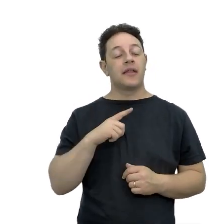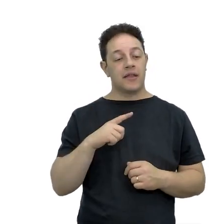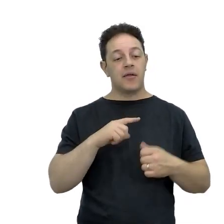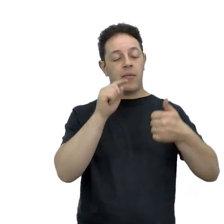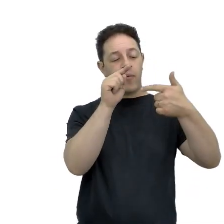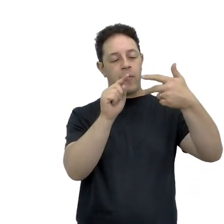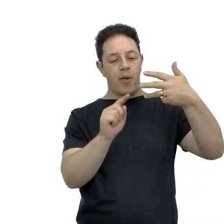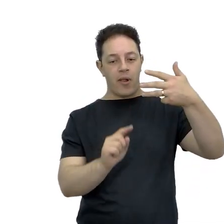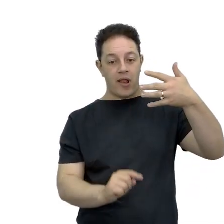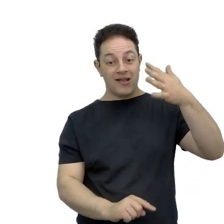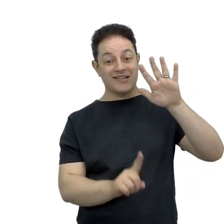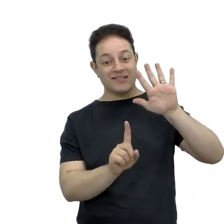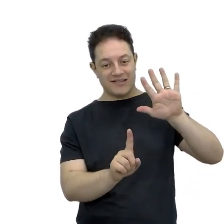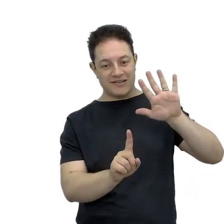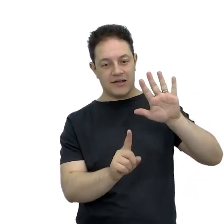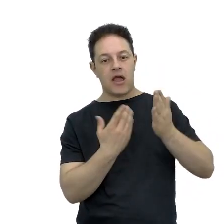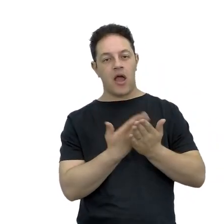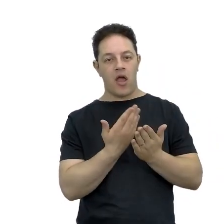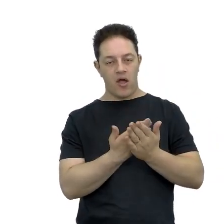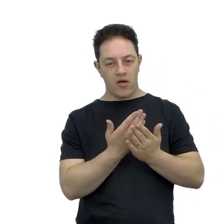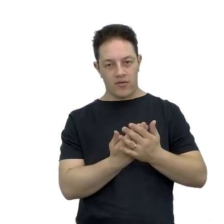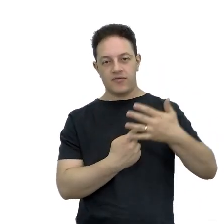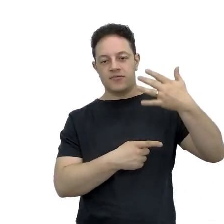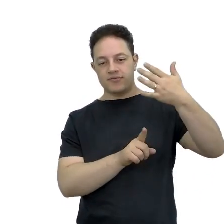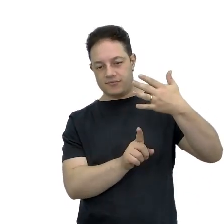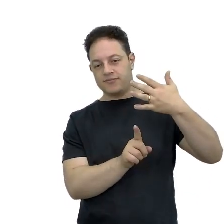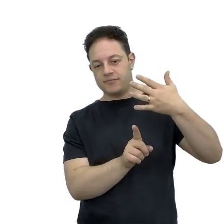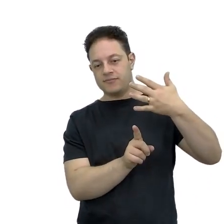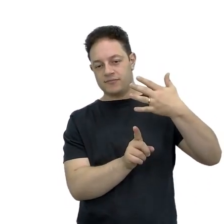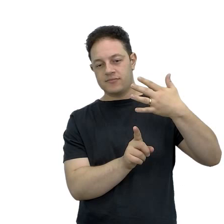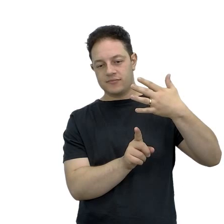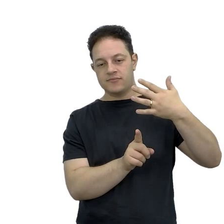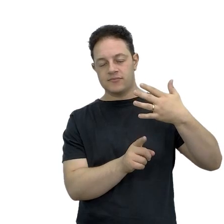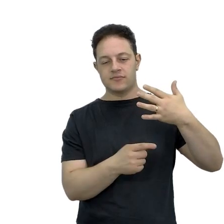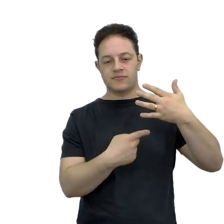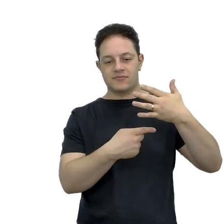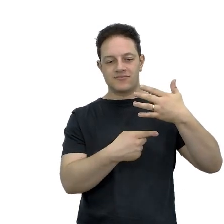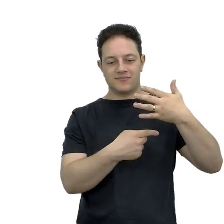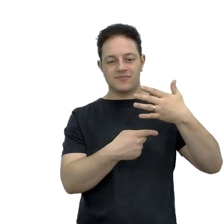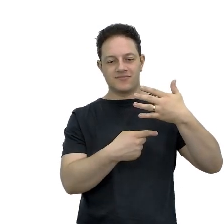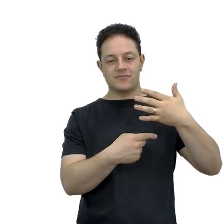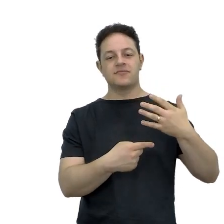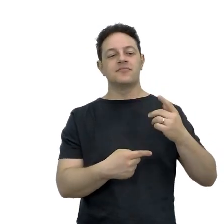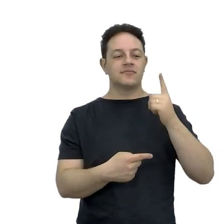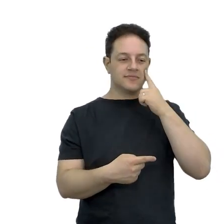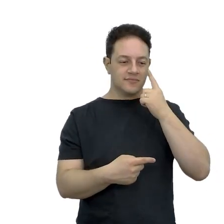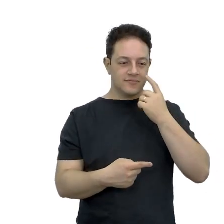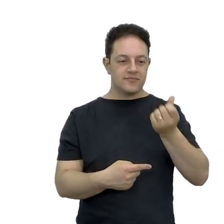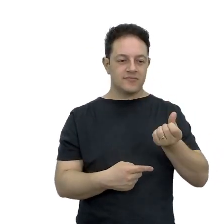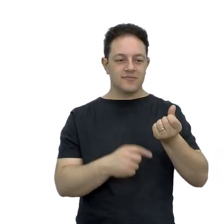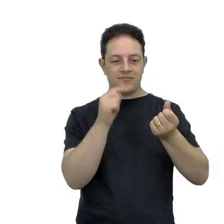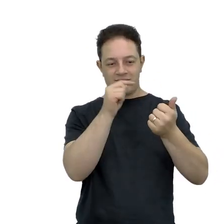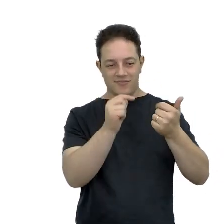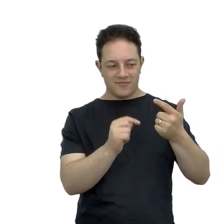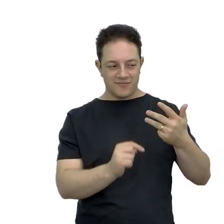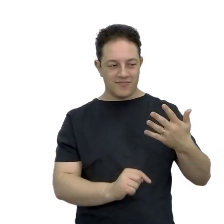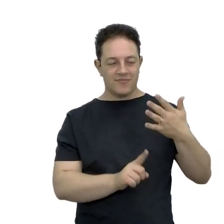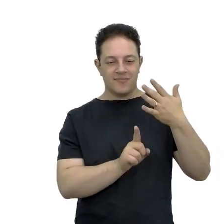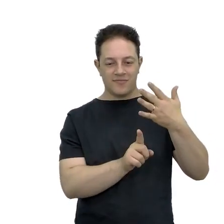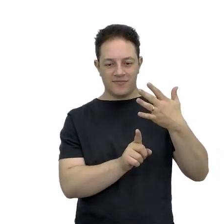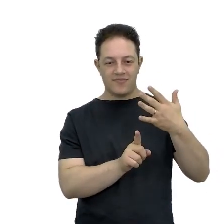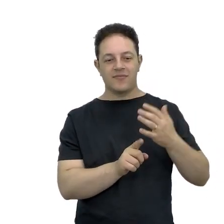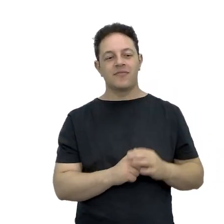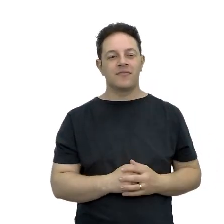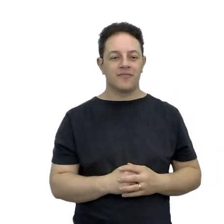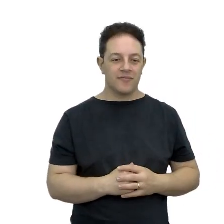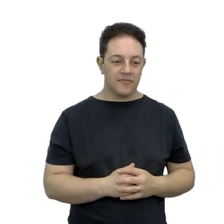6 aulas. Tá? Então, ela está dividida em 6 aulas, com as ideias evolucionistas que se